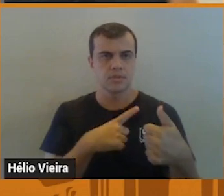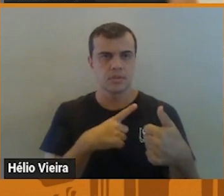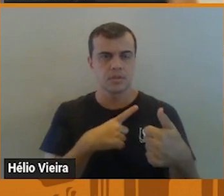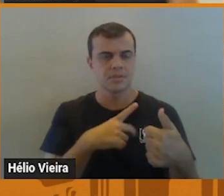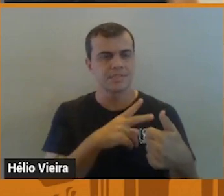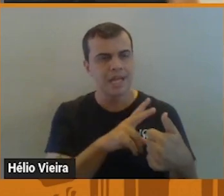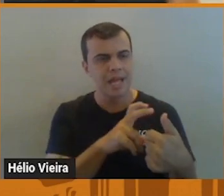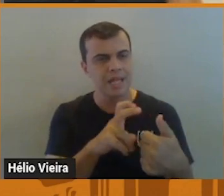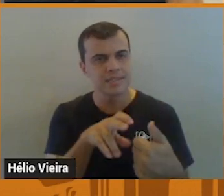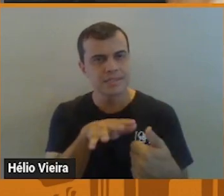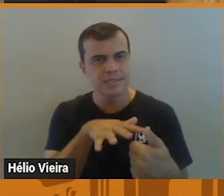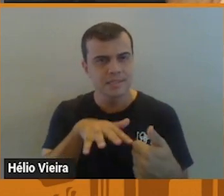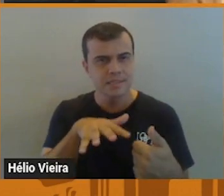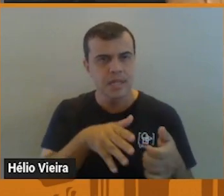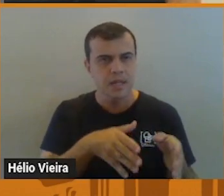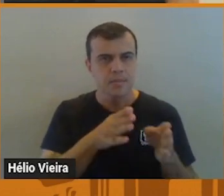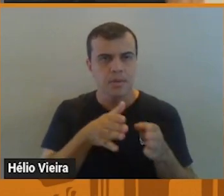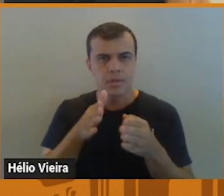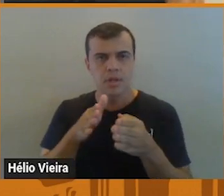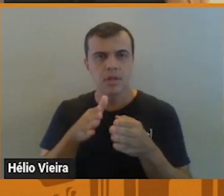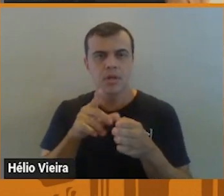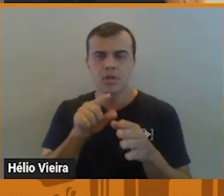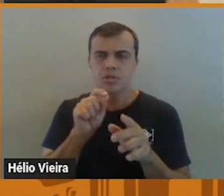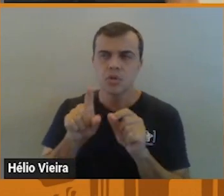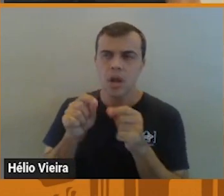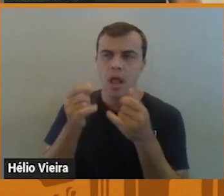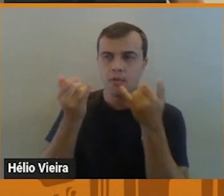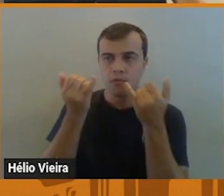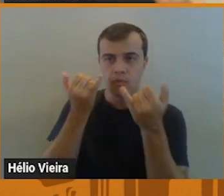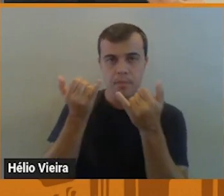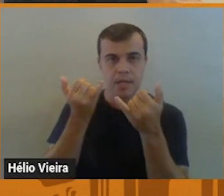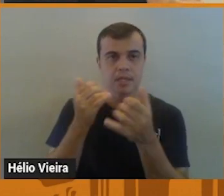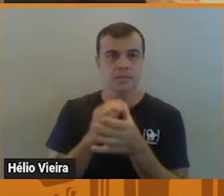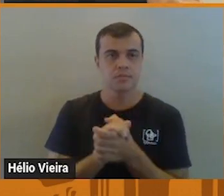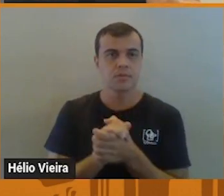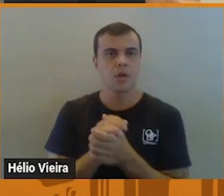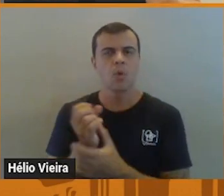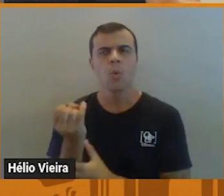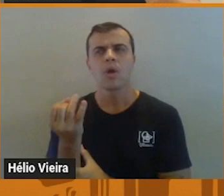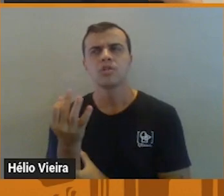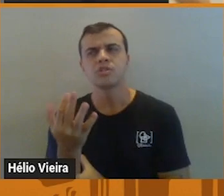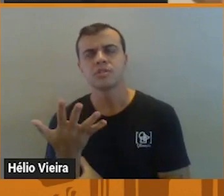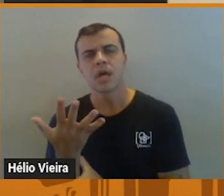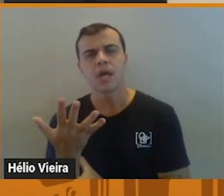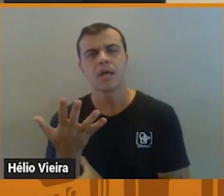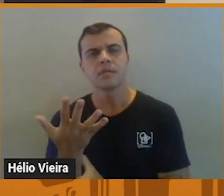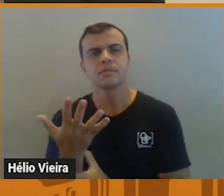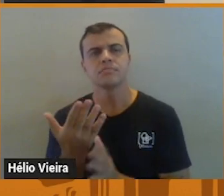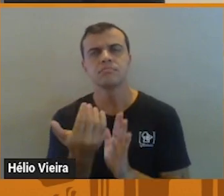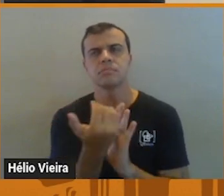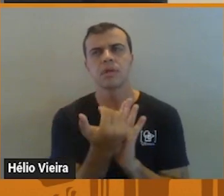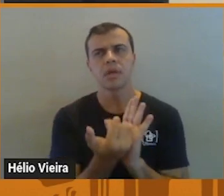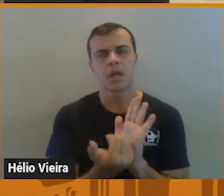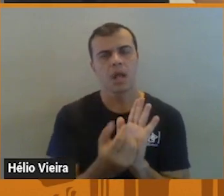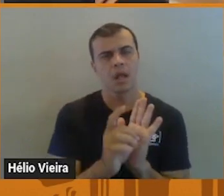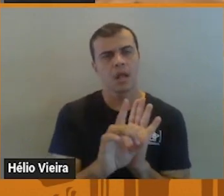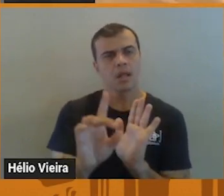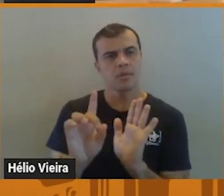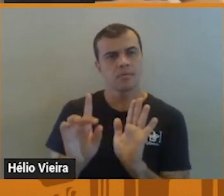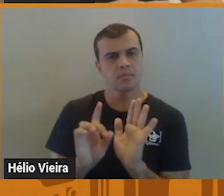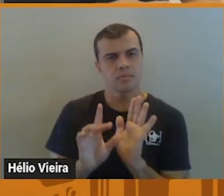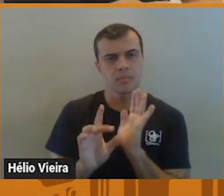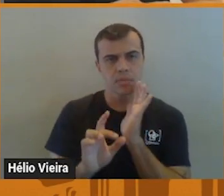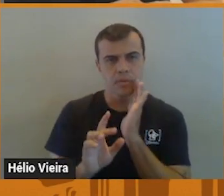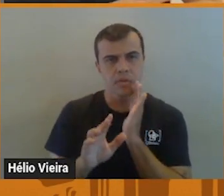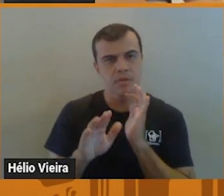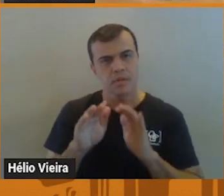sobre essas edificações e colham informações. Aí a quantidade de bens tombados que cada um vai levantar, ela